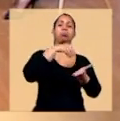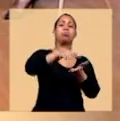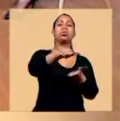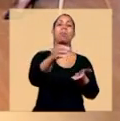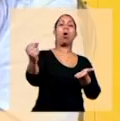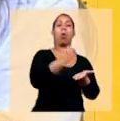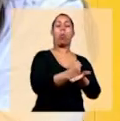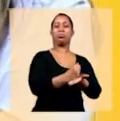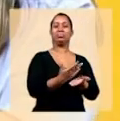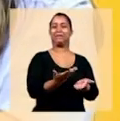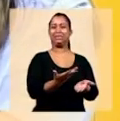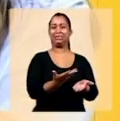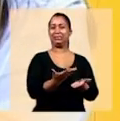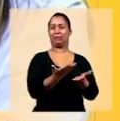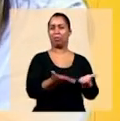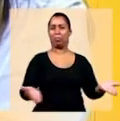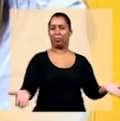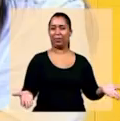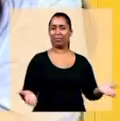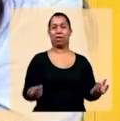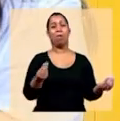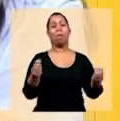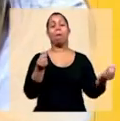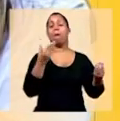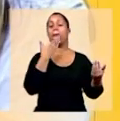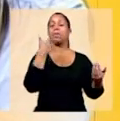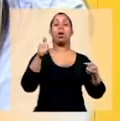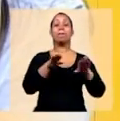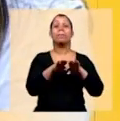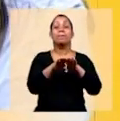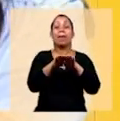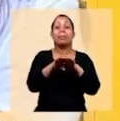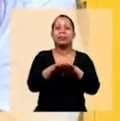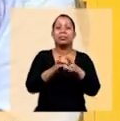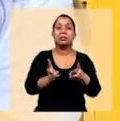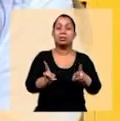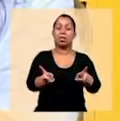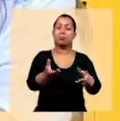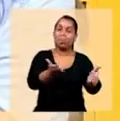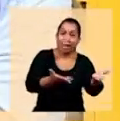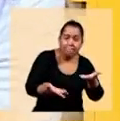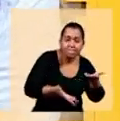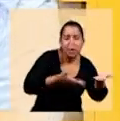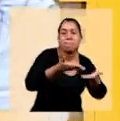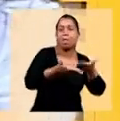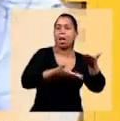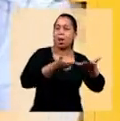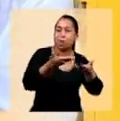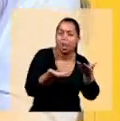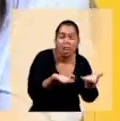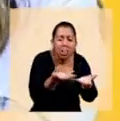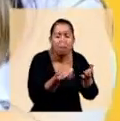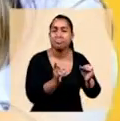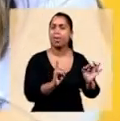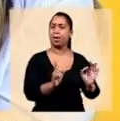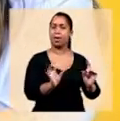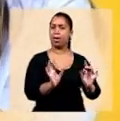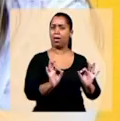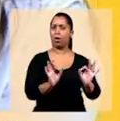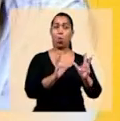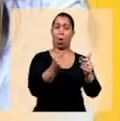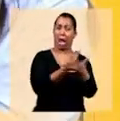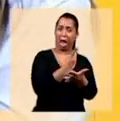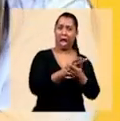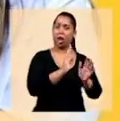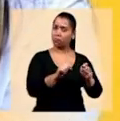na empresa. E como que eu consigo manter? Com qualidade de vida no trabalho. Não estou falando que você tem que mimar o colaborador, passar a mão na cabeça em